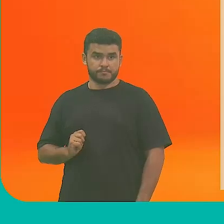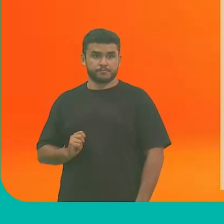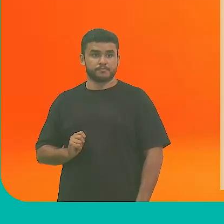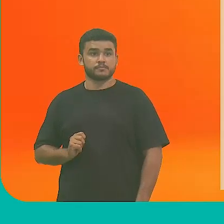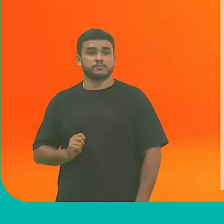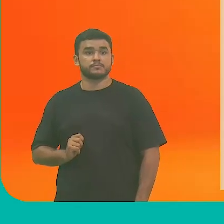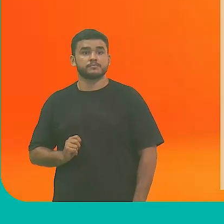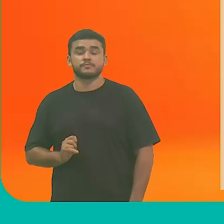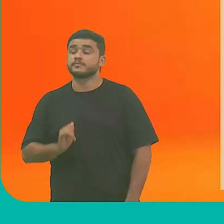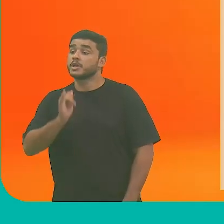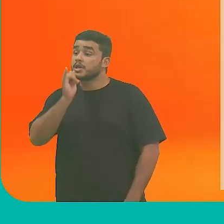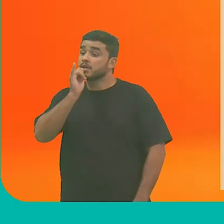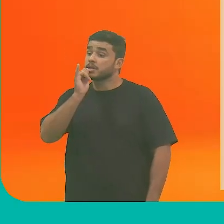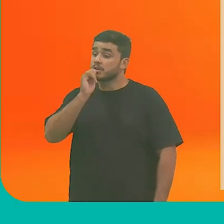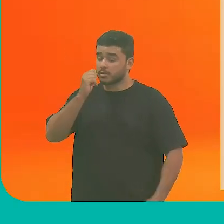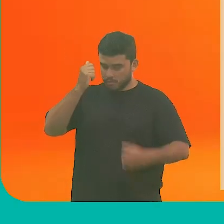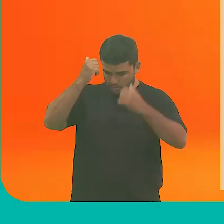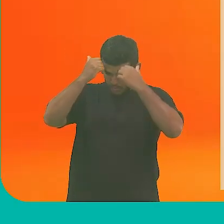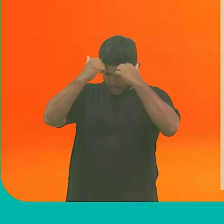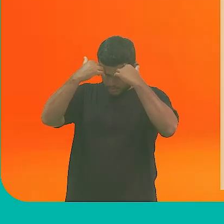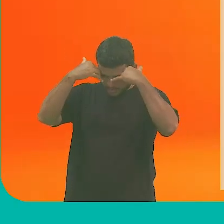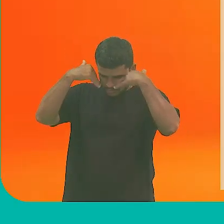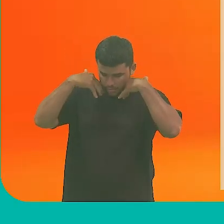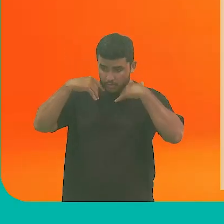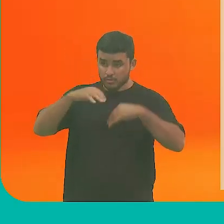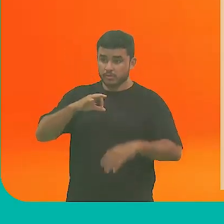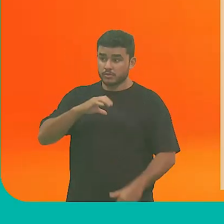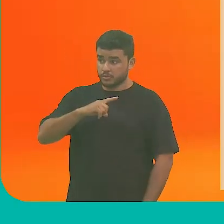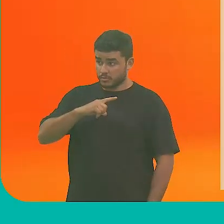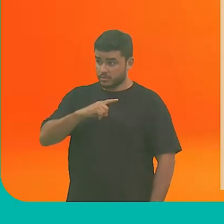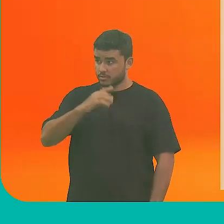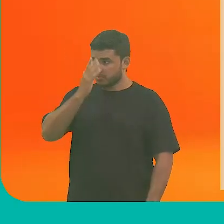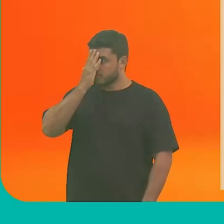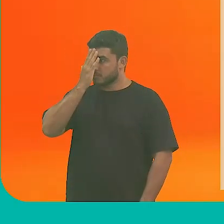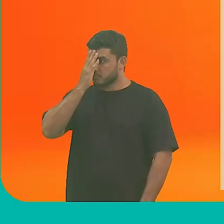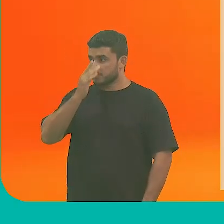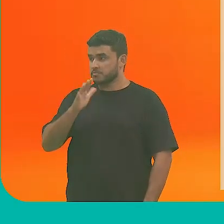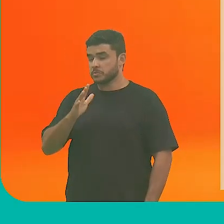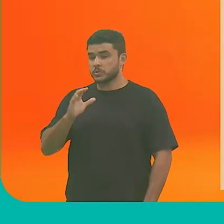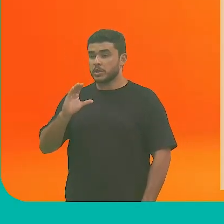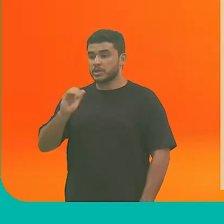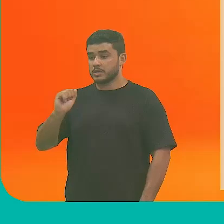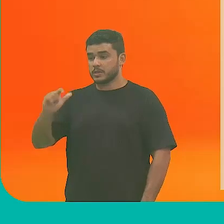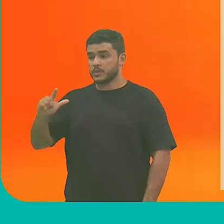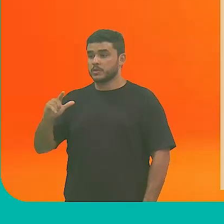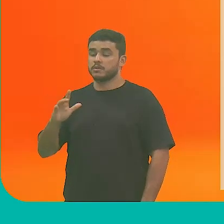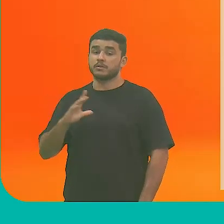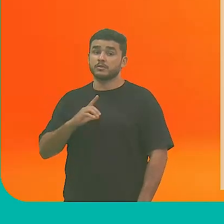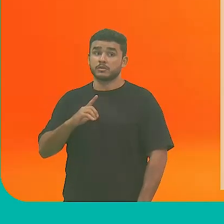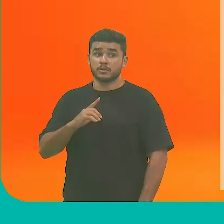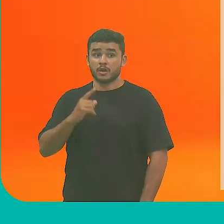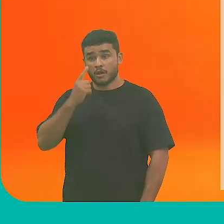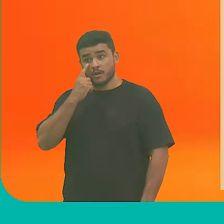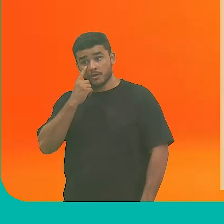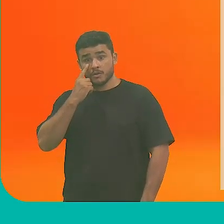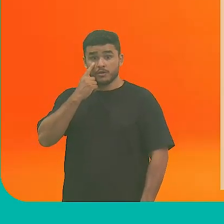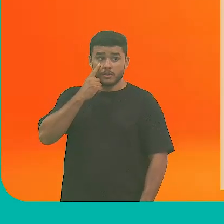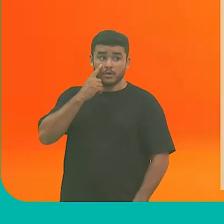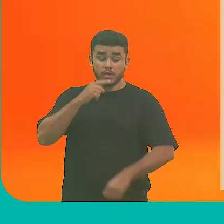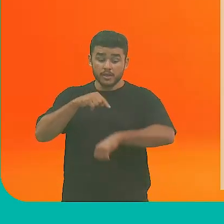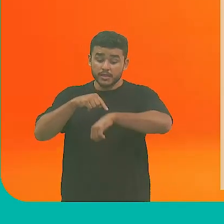o gasto de calorias em uma atividade varie proporcionalmente em relação ao